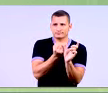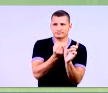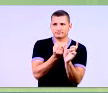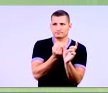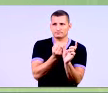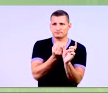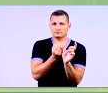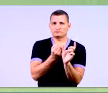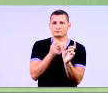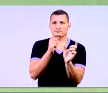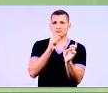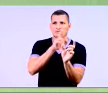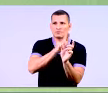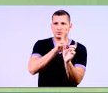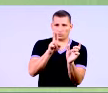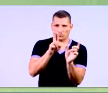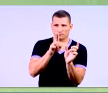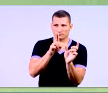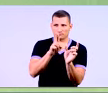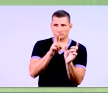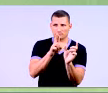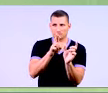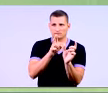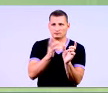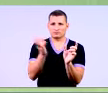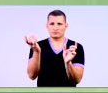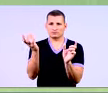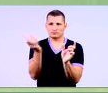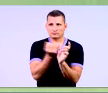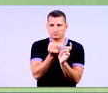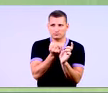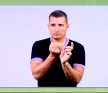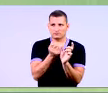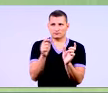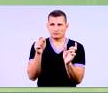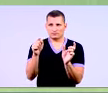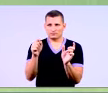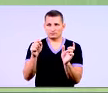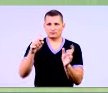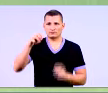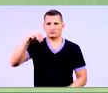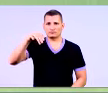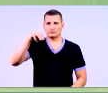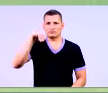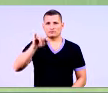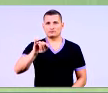nome recebe miguel